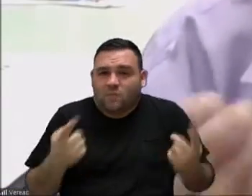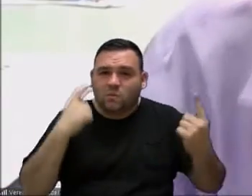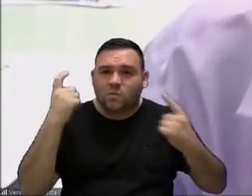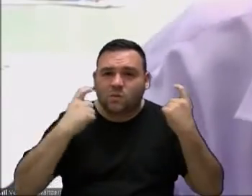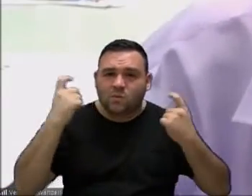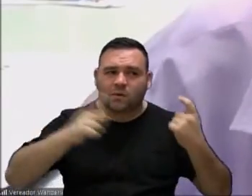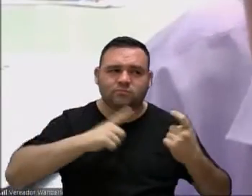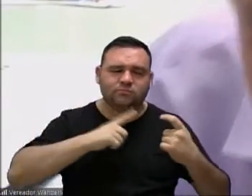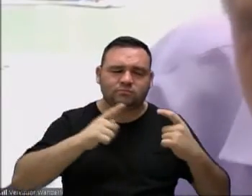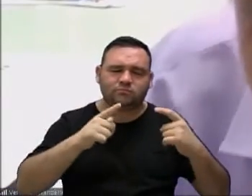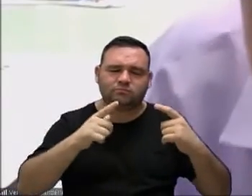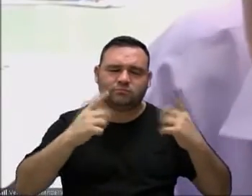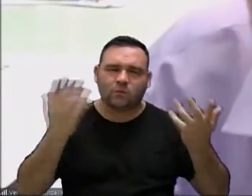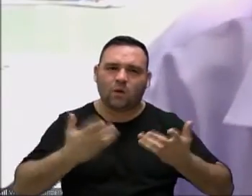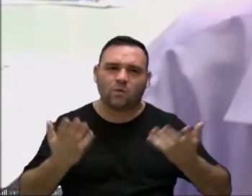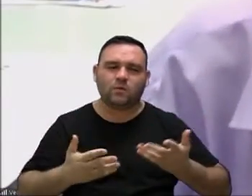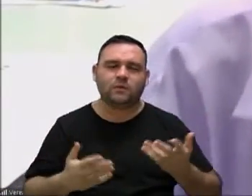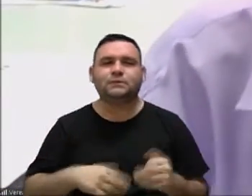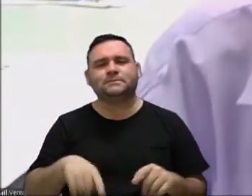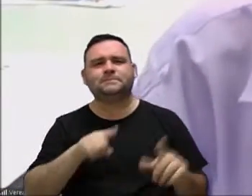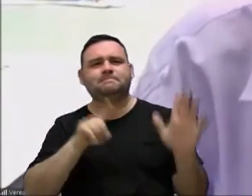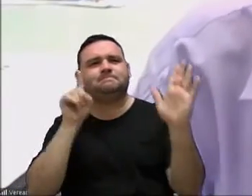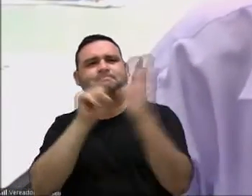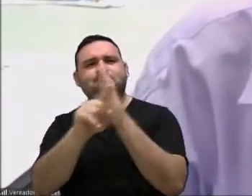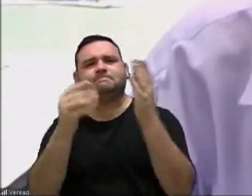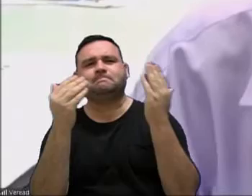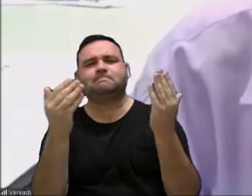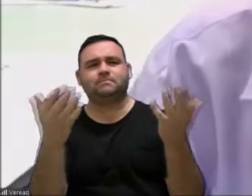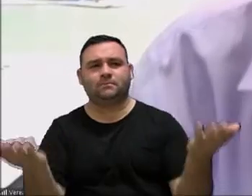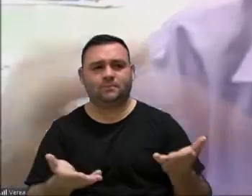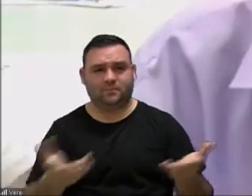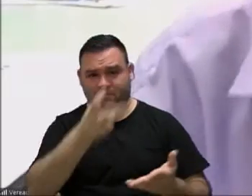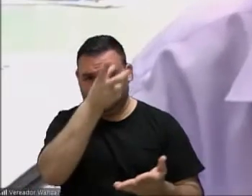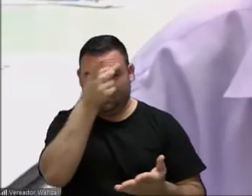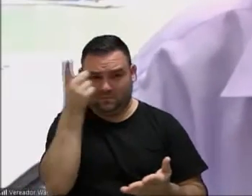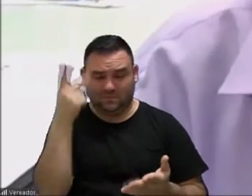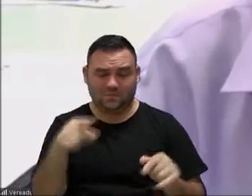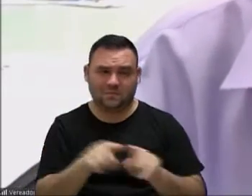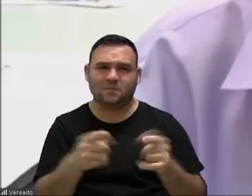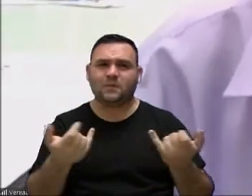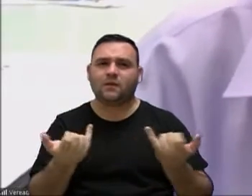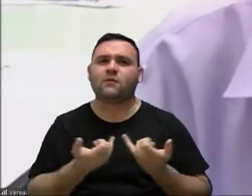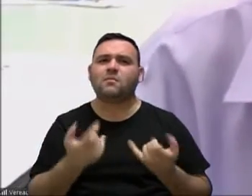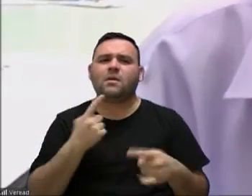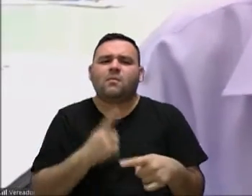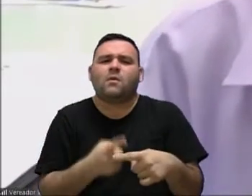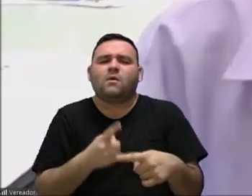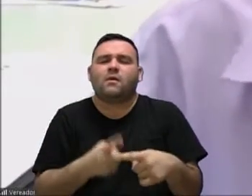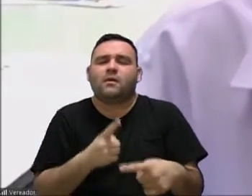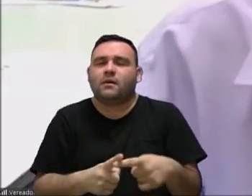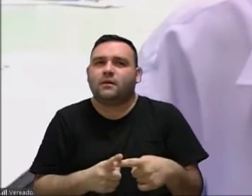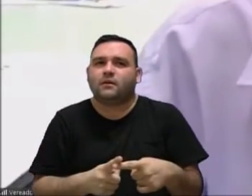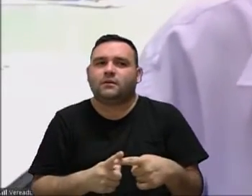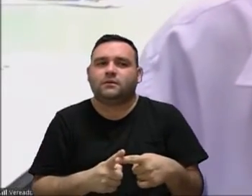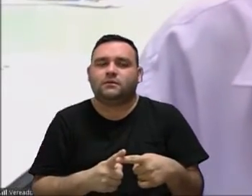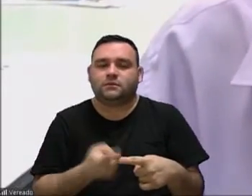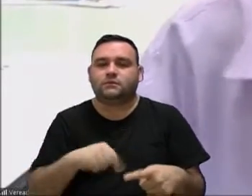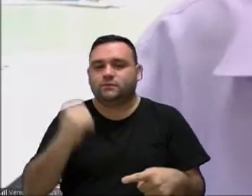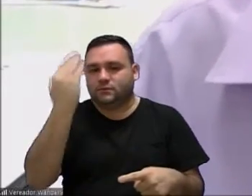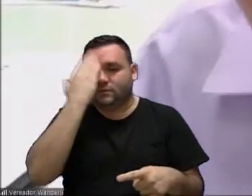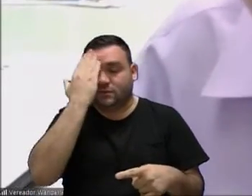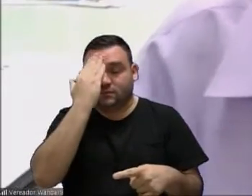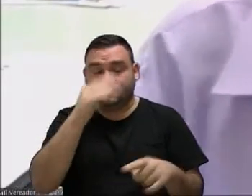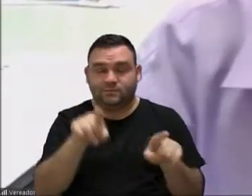que eu estou colocando aqui, indagando o executivo para informar qual é a razão. Sabemos que